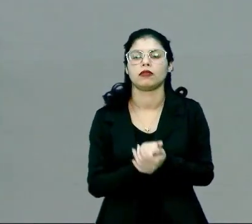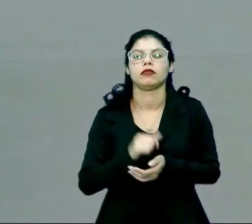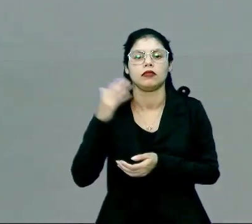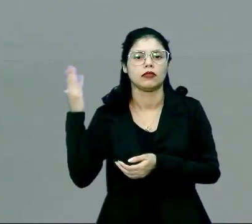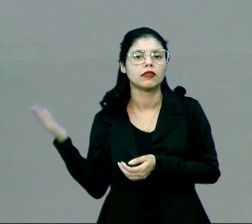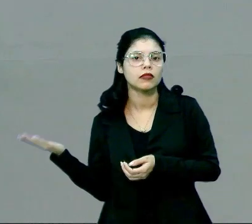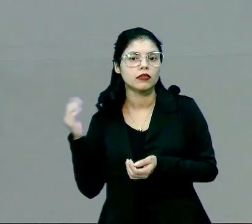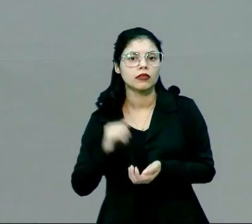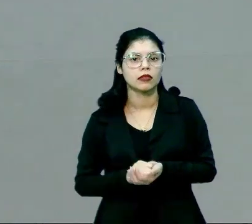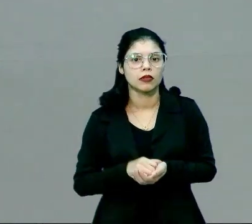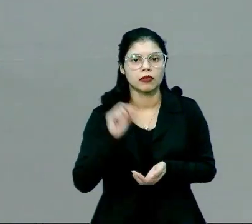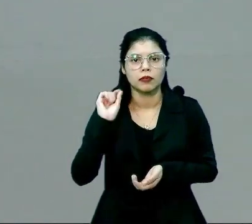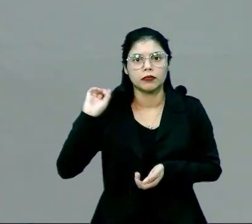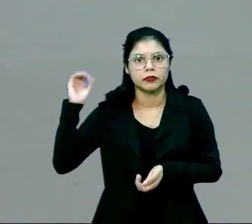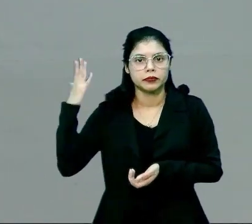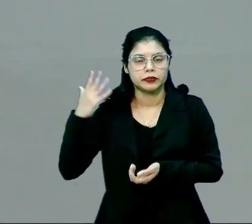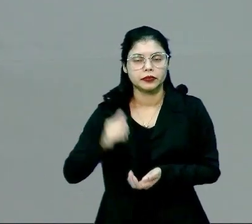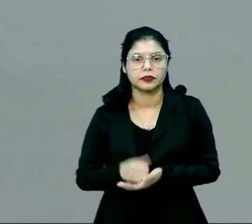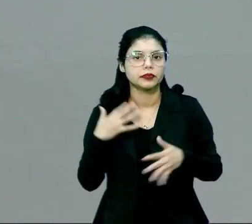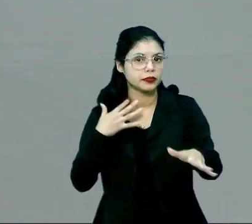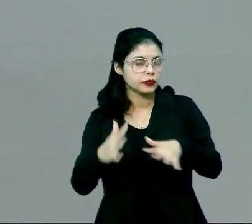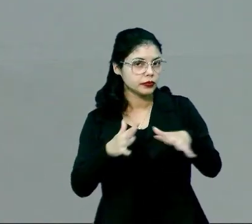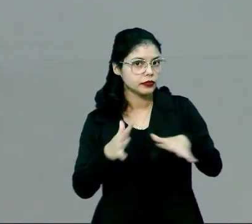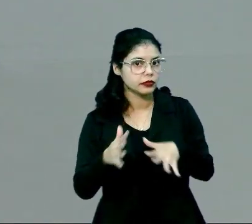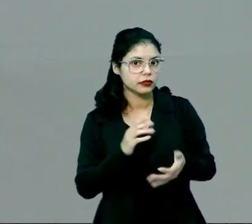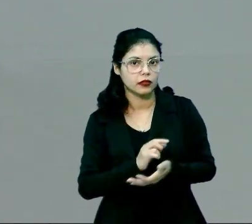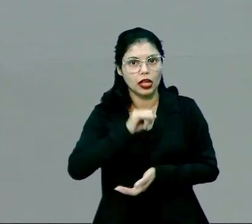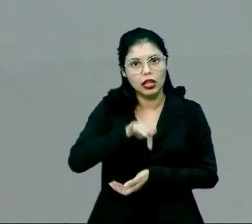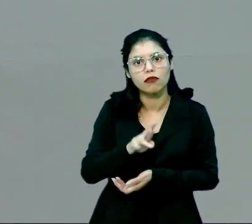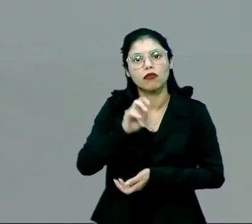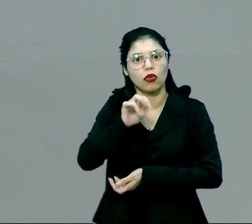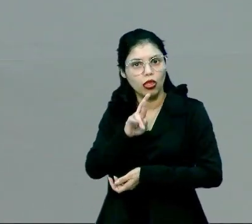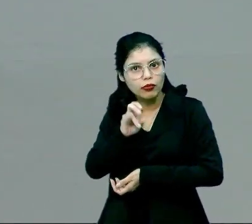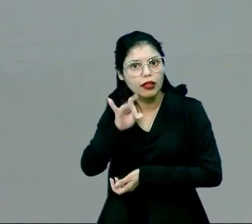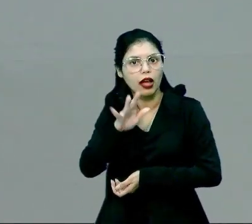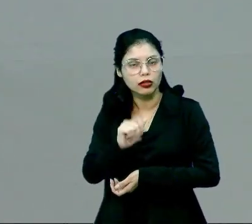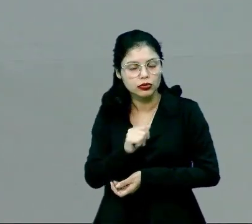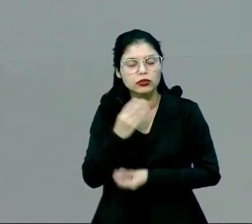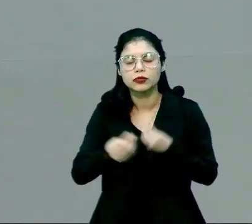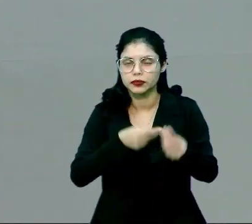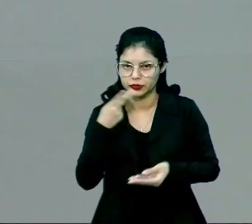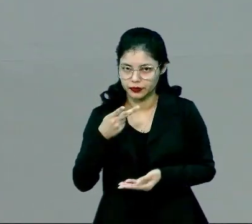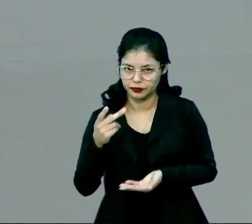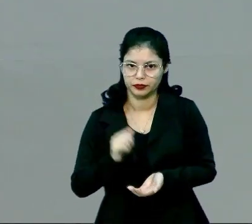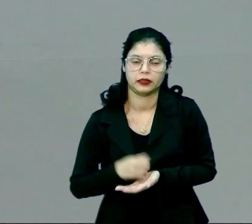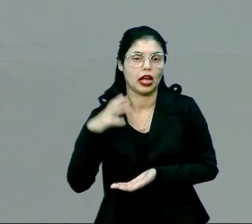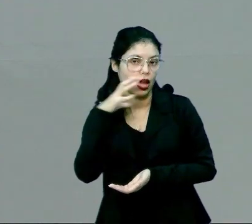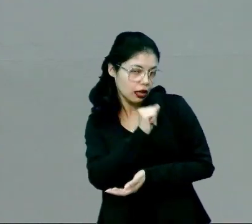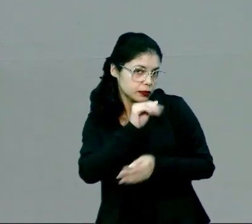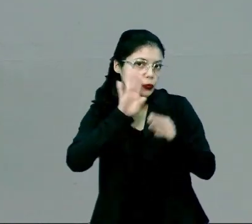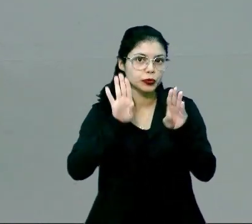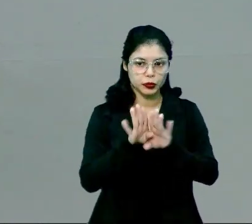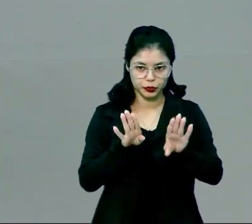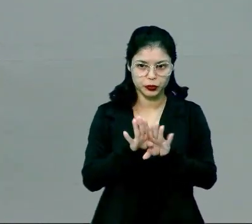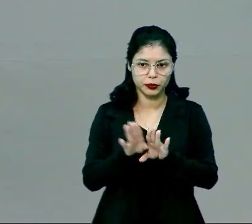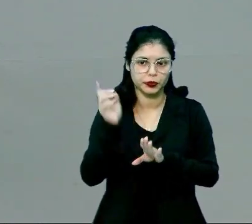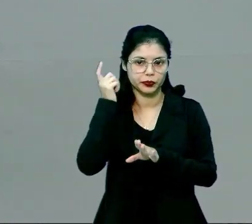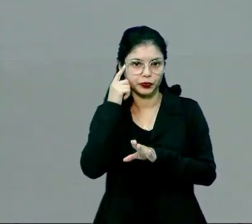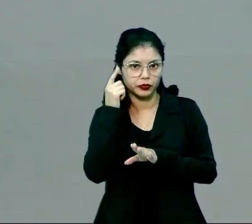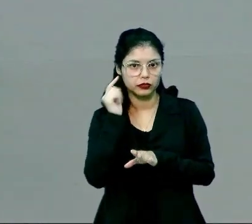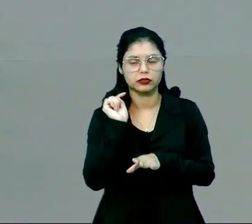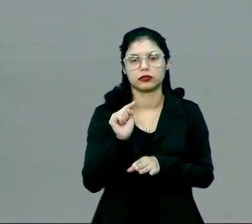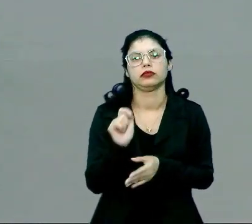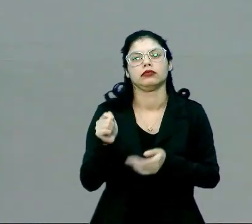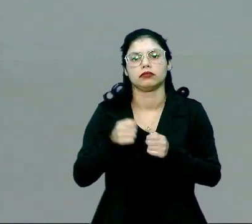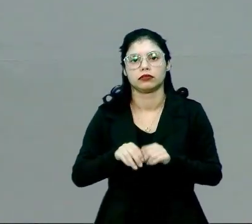nessa parte, o que acontece? Os movimentos são involuntários, como foi lido, e eles são rápidos também. Imagine